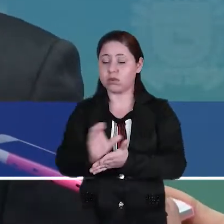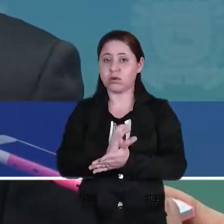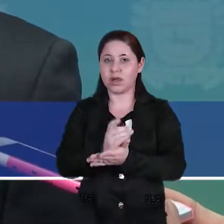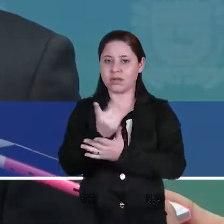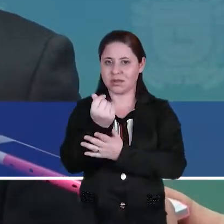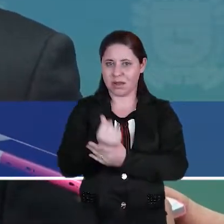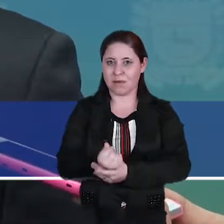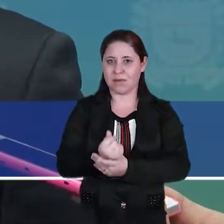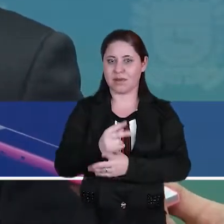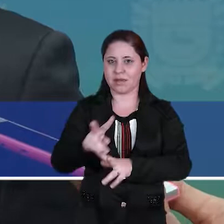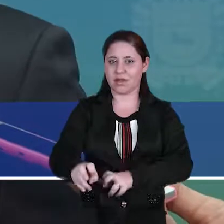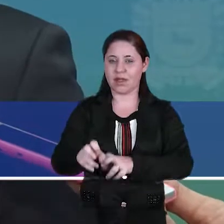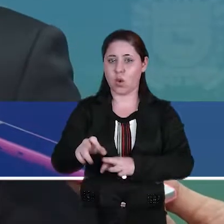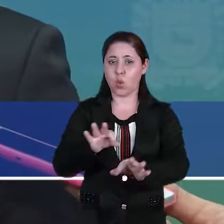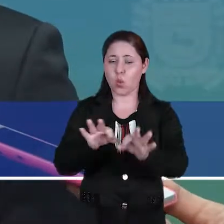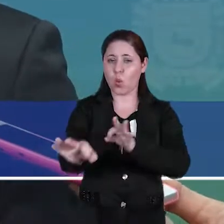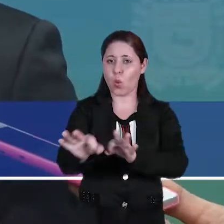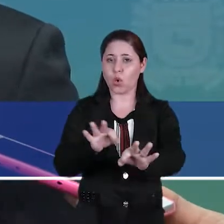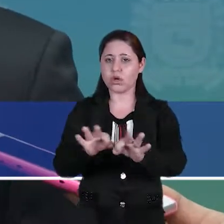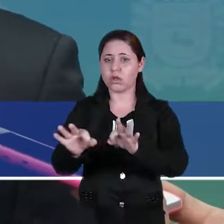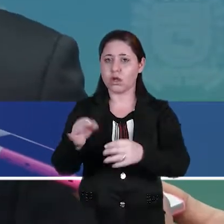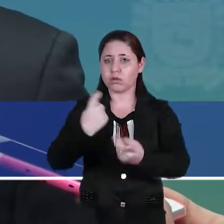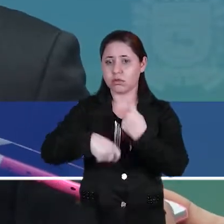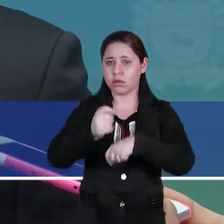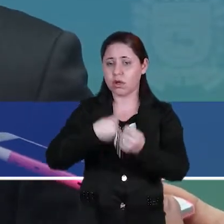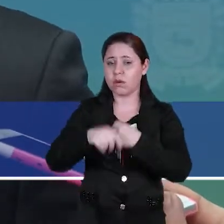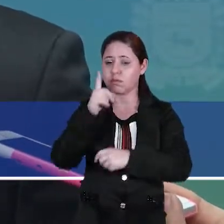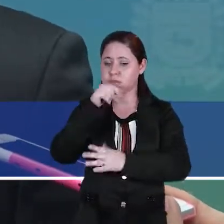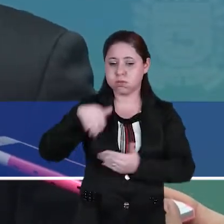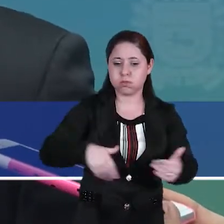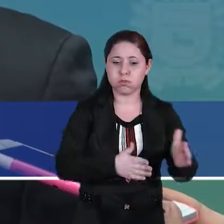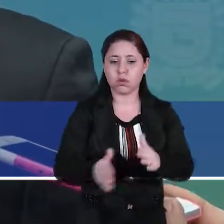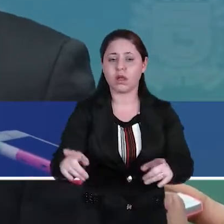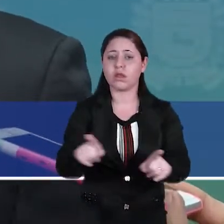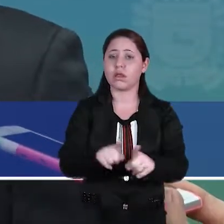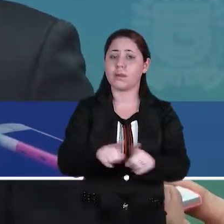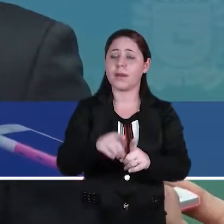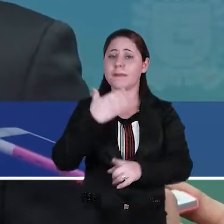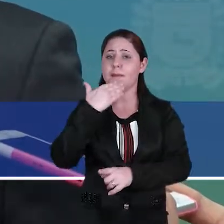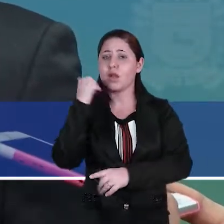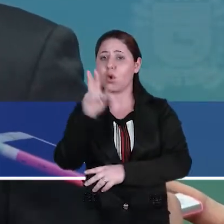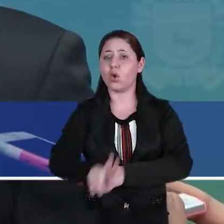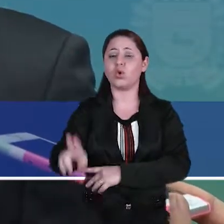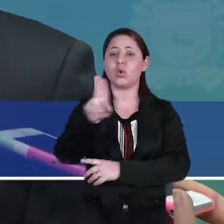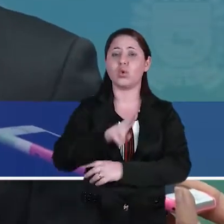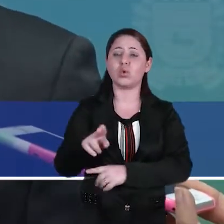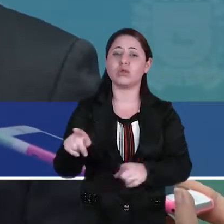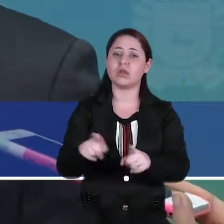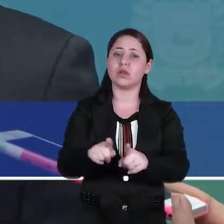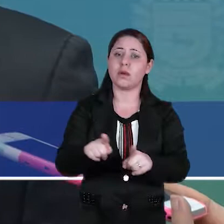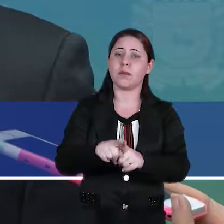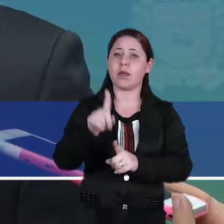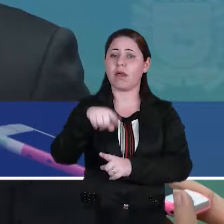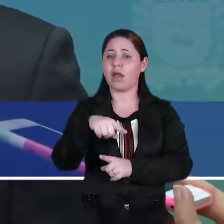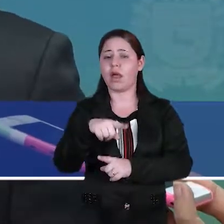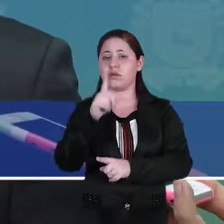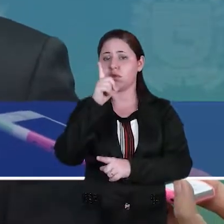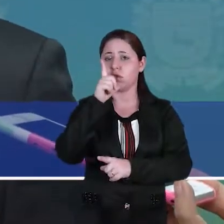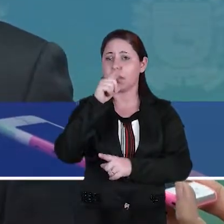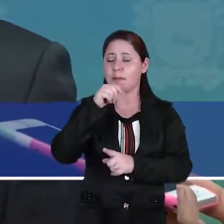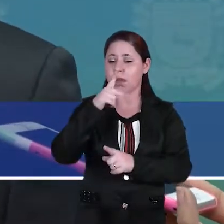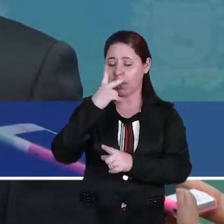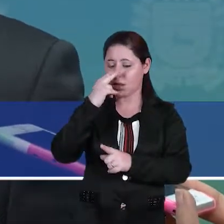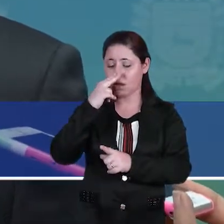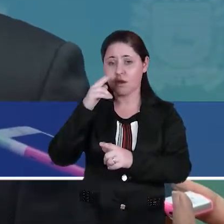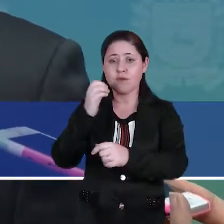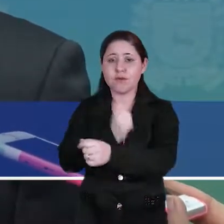maior rentabilidade para o campo, melhor gestão de recursos hídricos, por exemplo, e melhor uso ou racionalização do uso, por